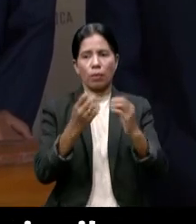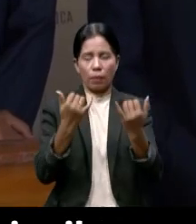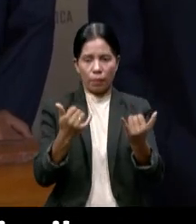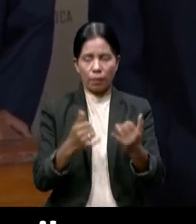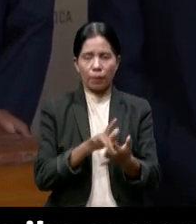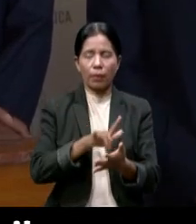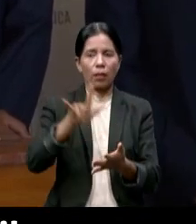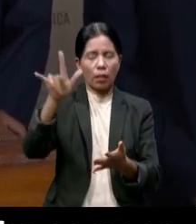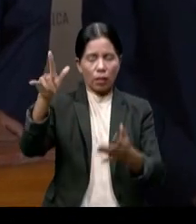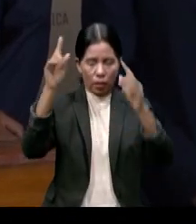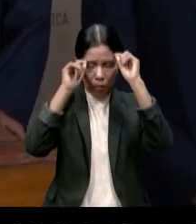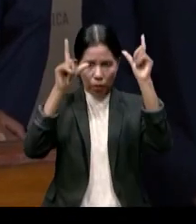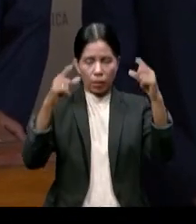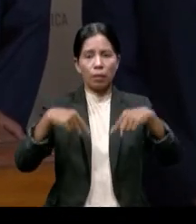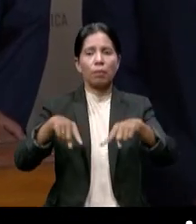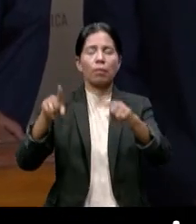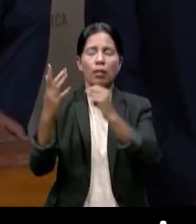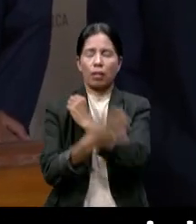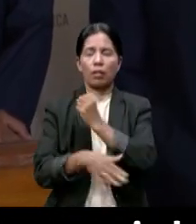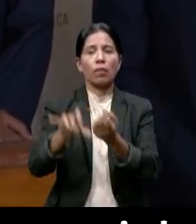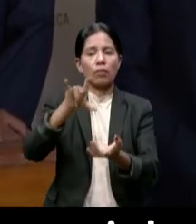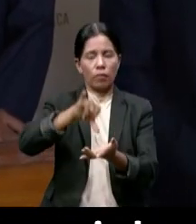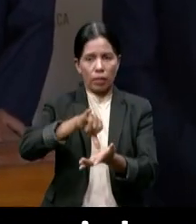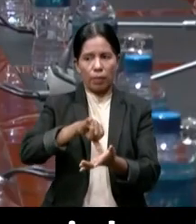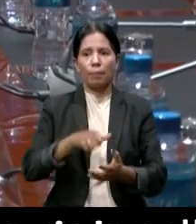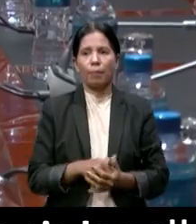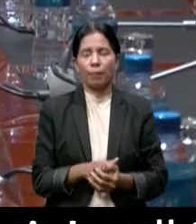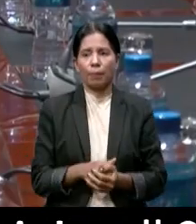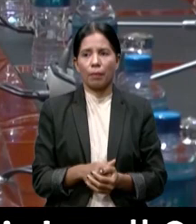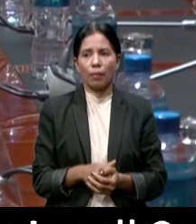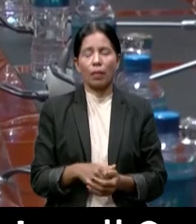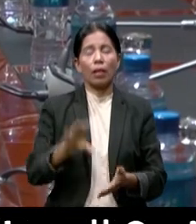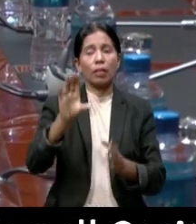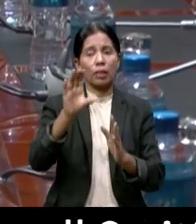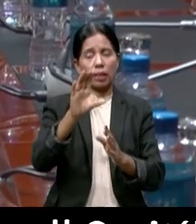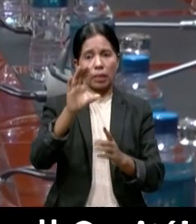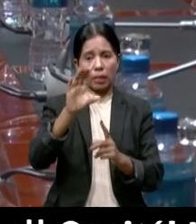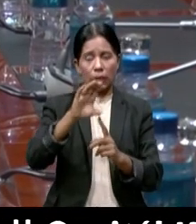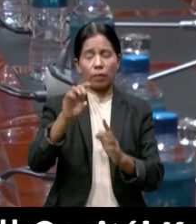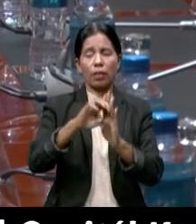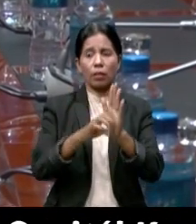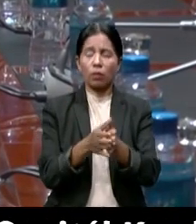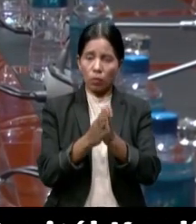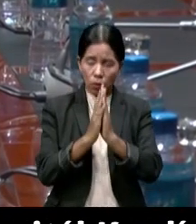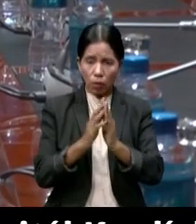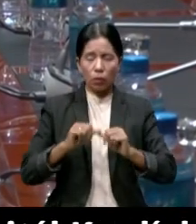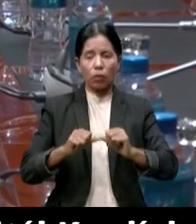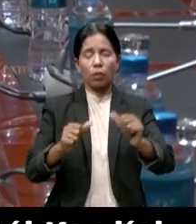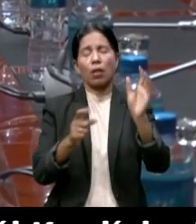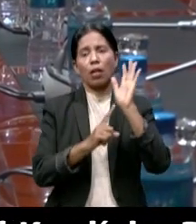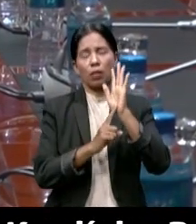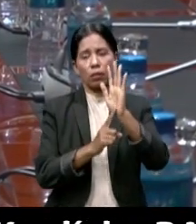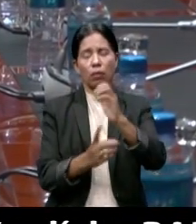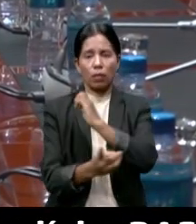a delegação Timor-Leste lá. Tu e Matheus e Sr. Mutuné, se fechar o russo atleta Sira, a tu continua a tua disciplina?